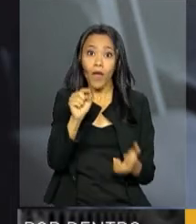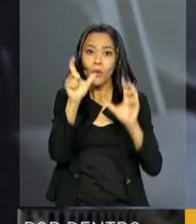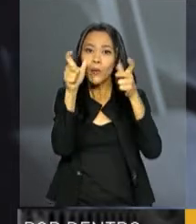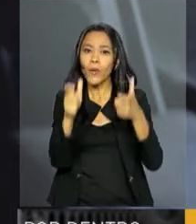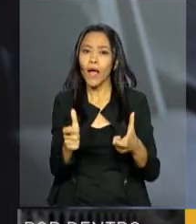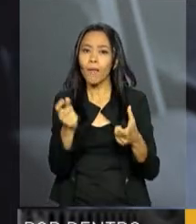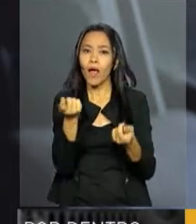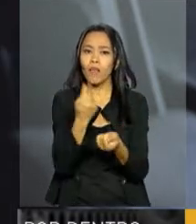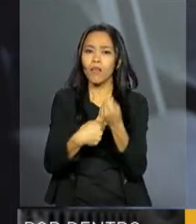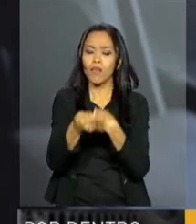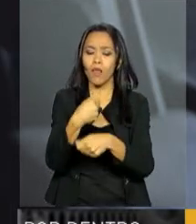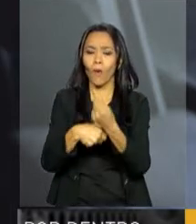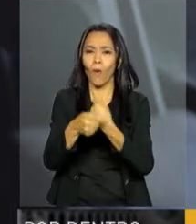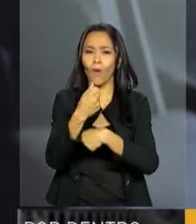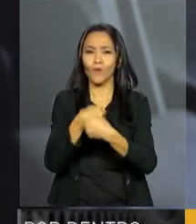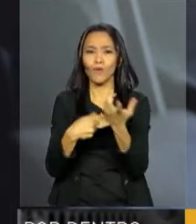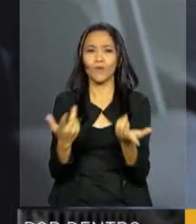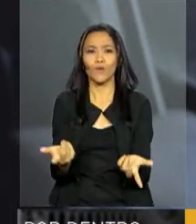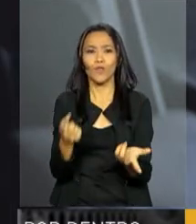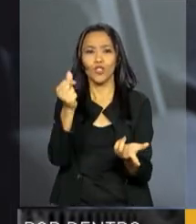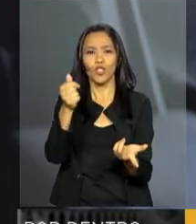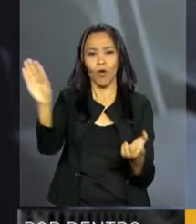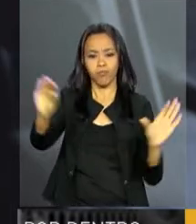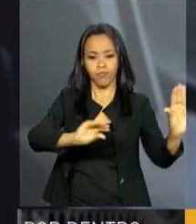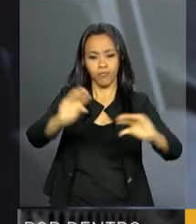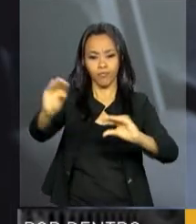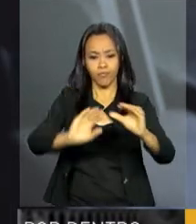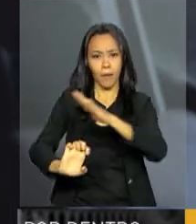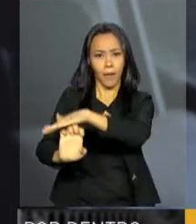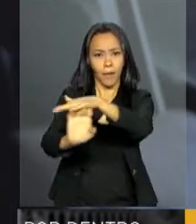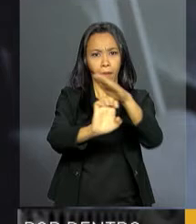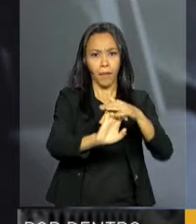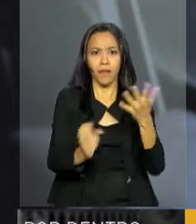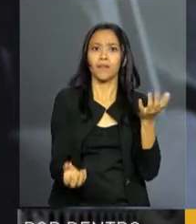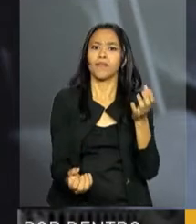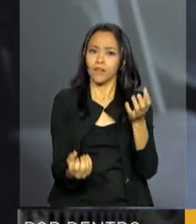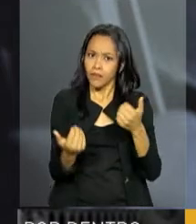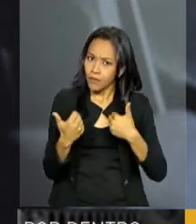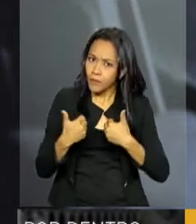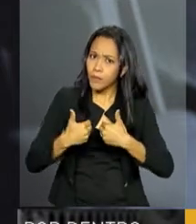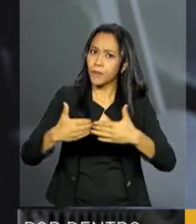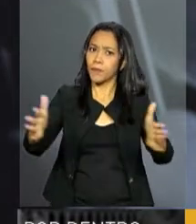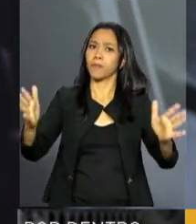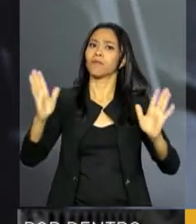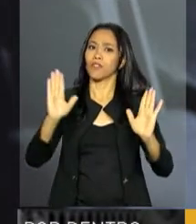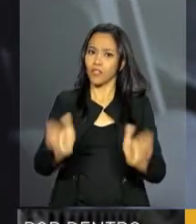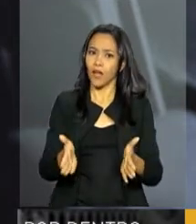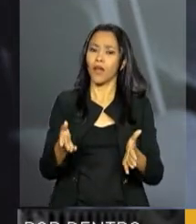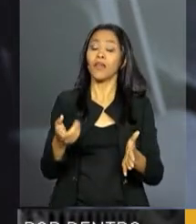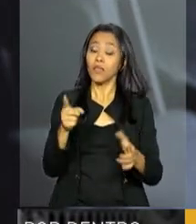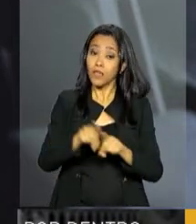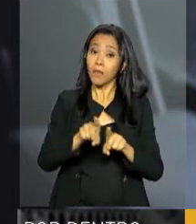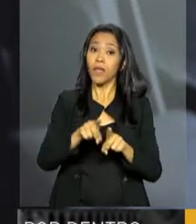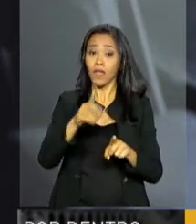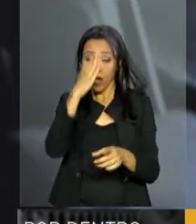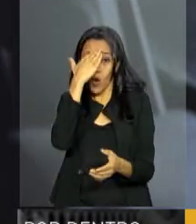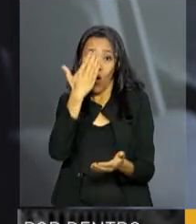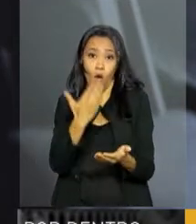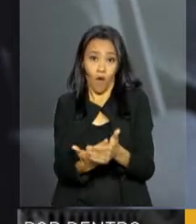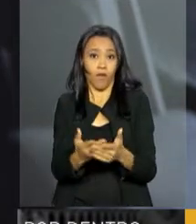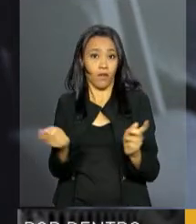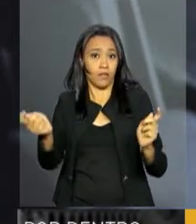negócio é um grande lugar para se investir um grande país no qual se pode confiar com o parceiro efetivo